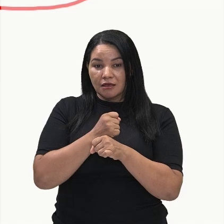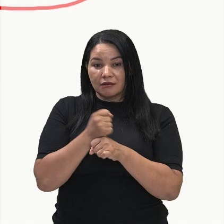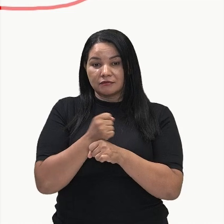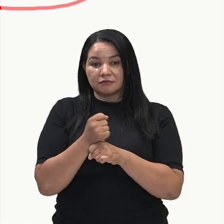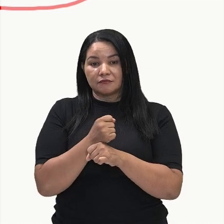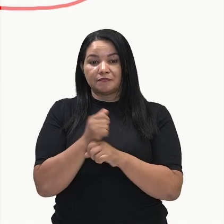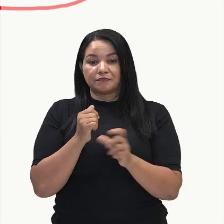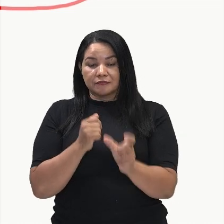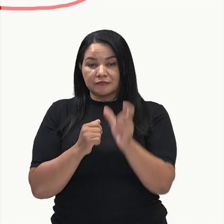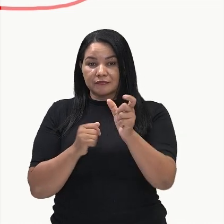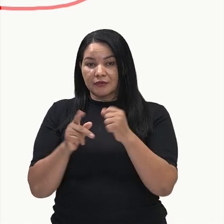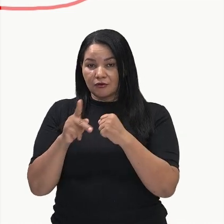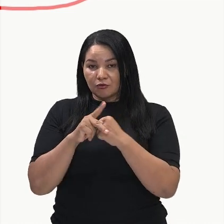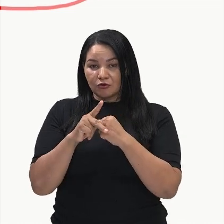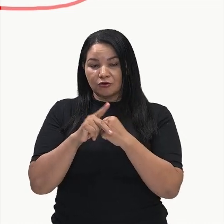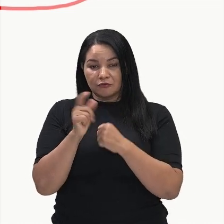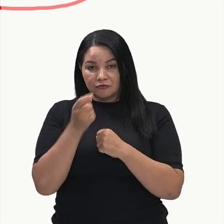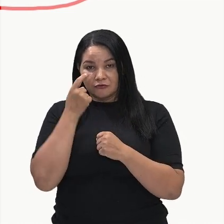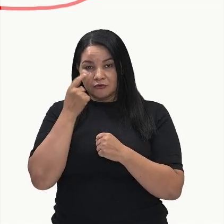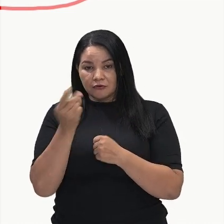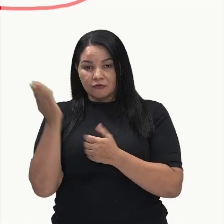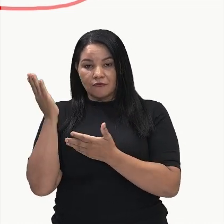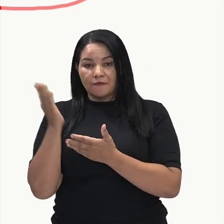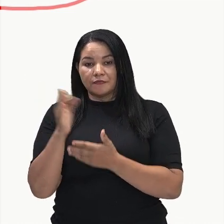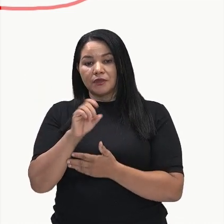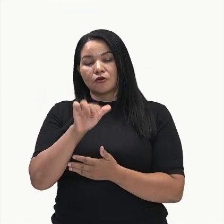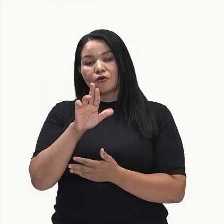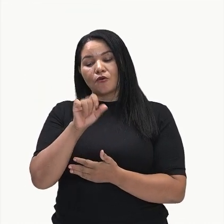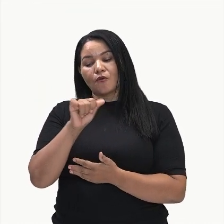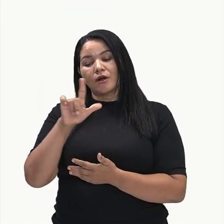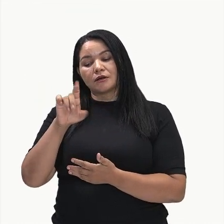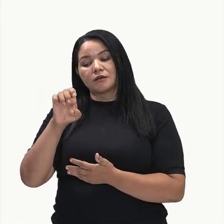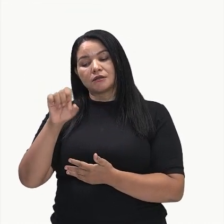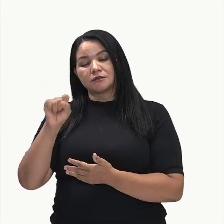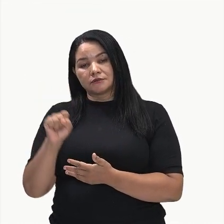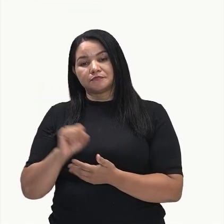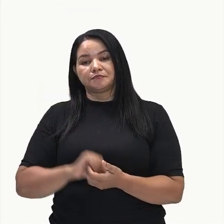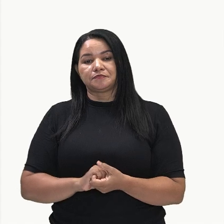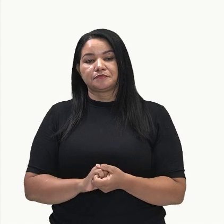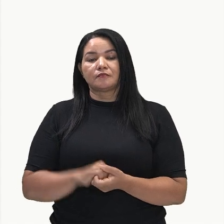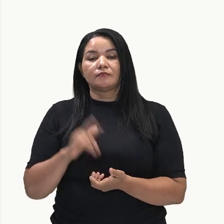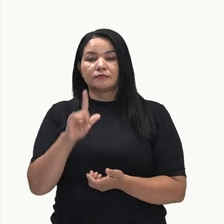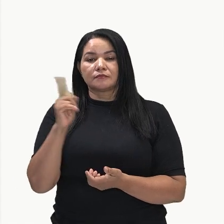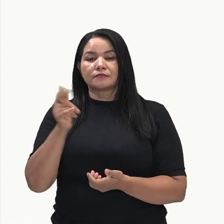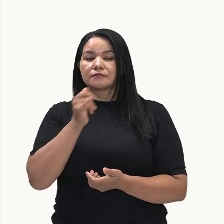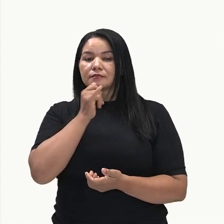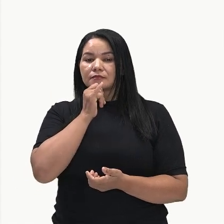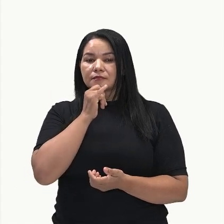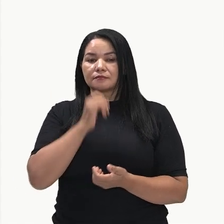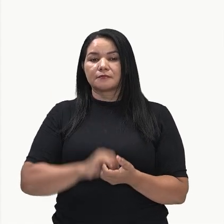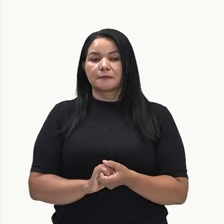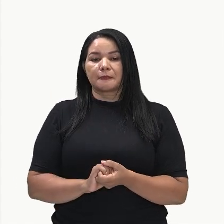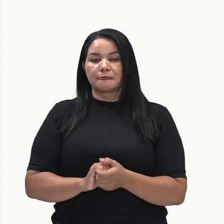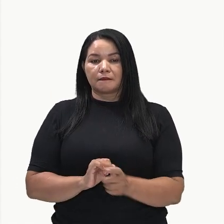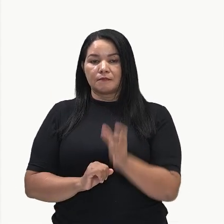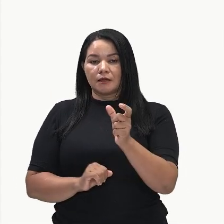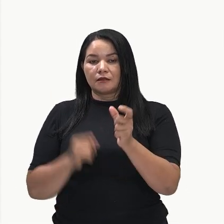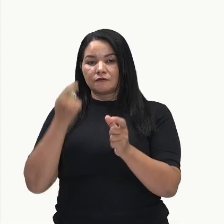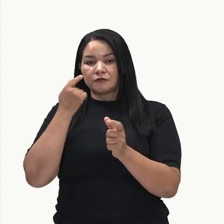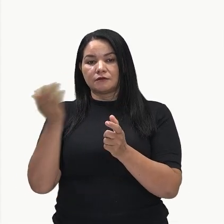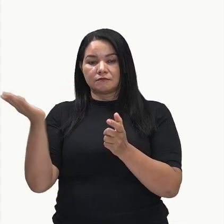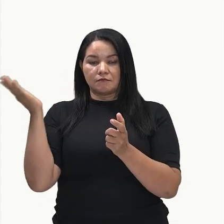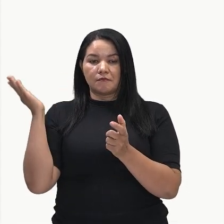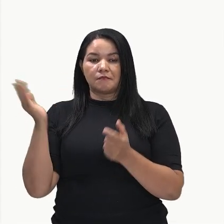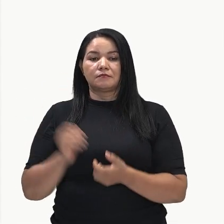Quais livros lerás este ano, ok? Próximo exemplo, quem ou quienes?